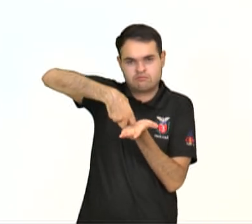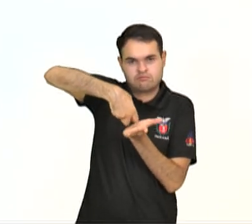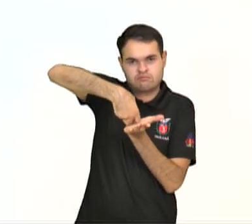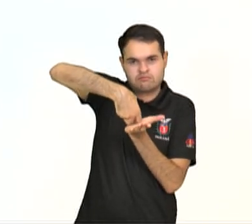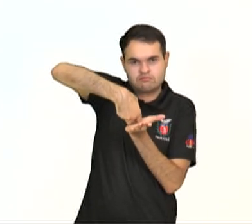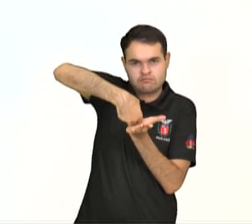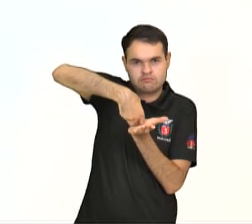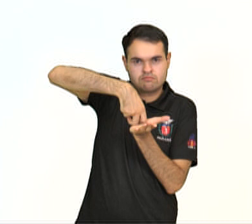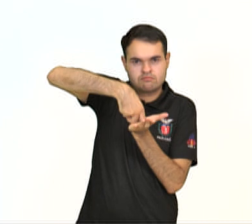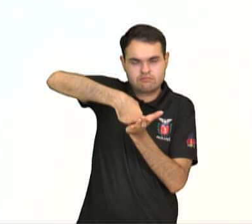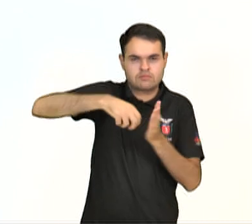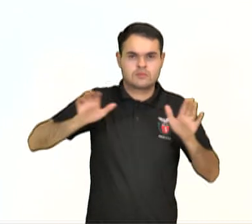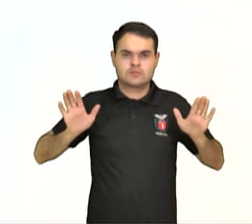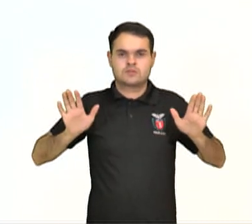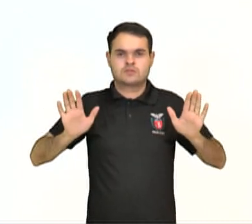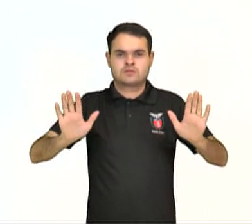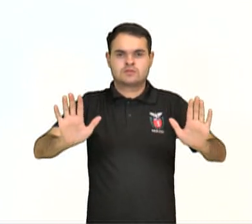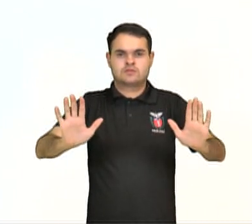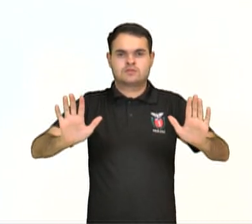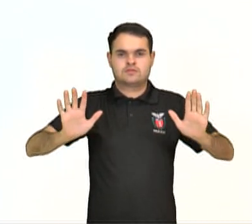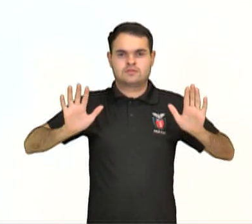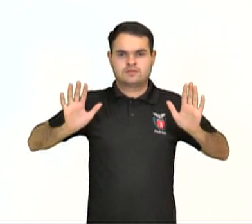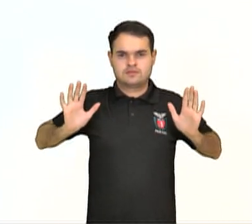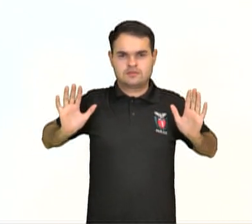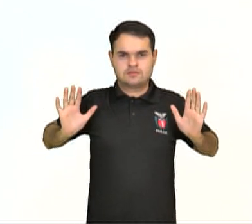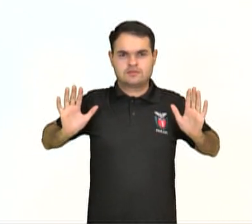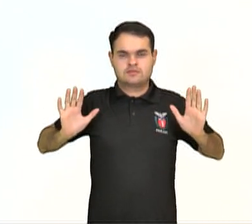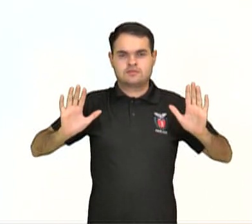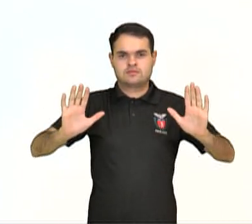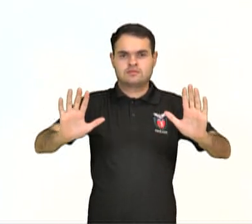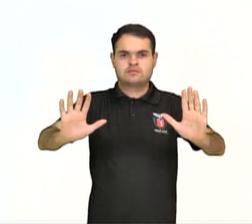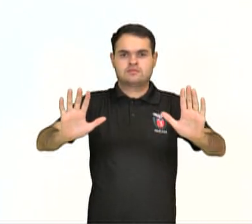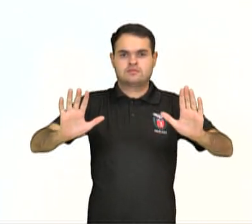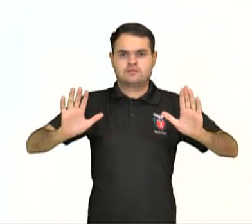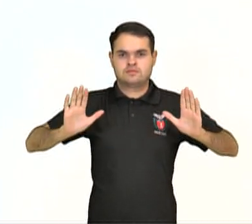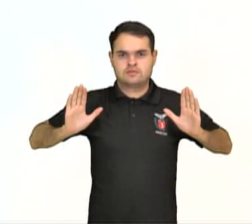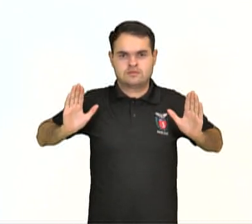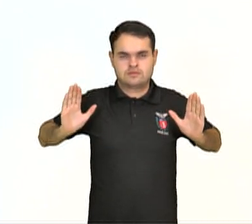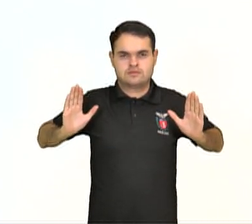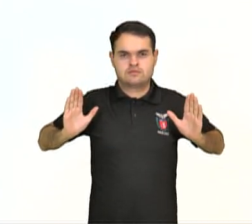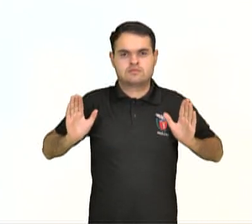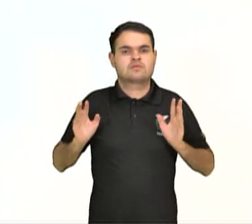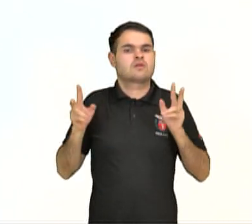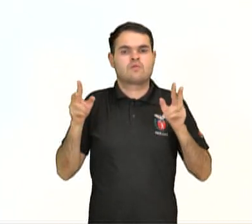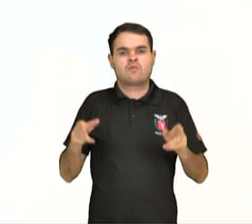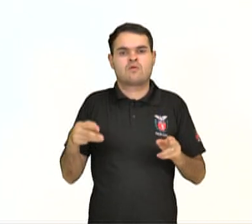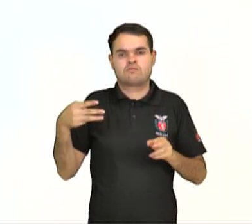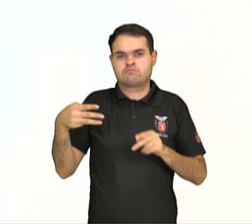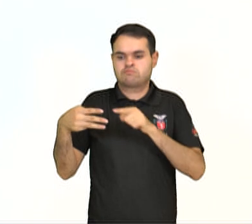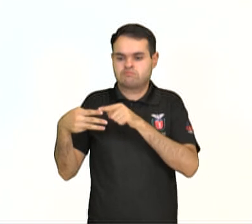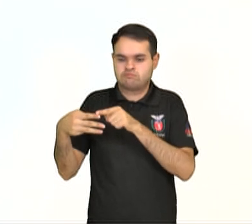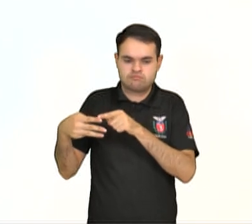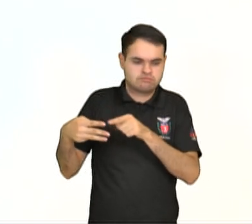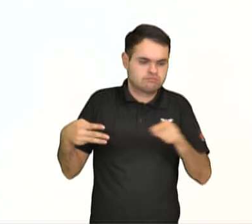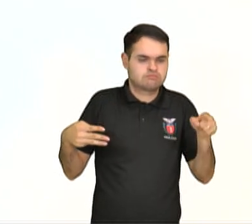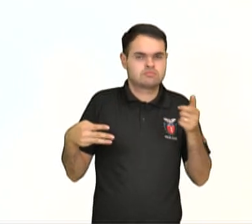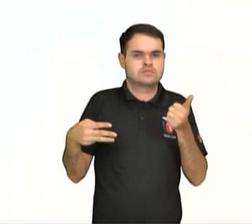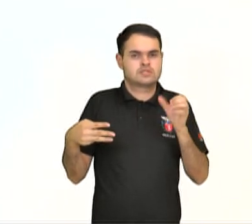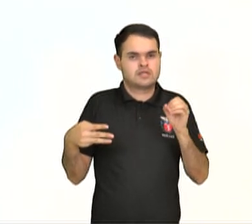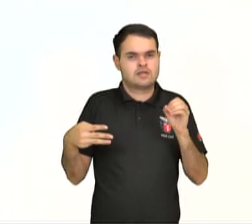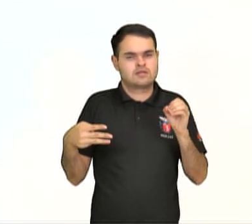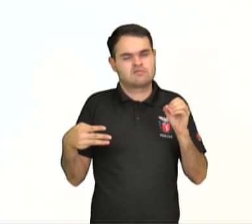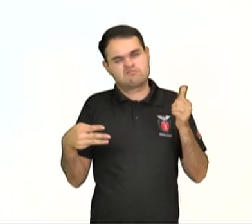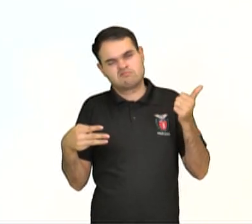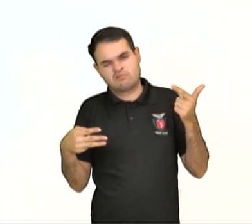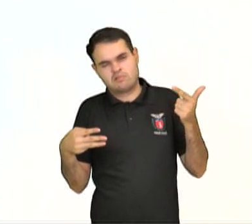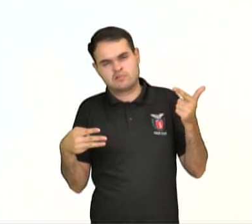braço novamente, ok? Mais uma vez, você vai fazer 3 séries de 10 a 12 repetições. Então, vocês estão